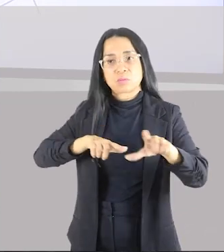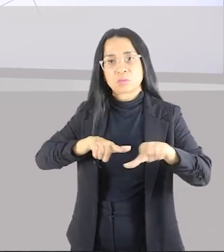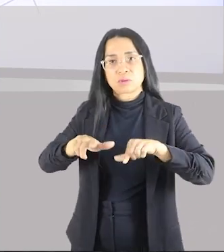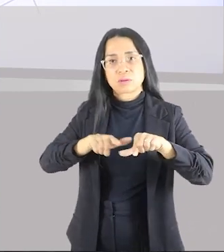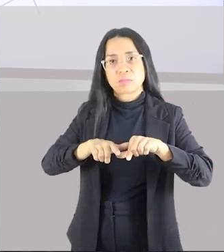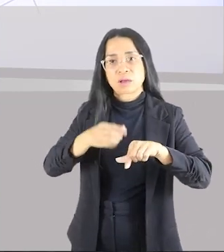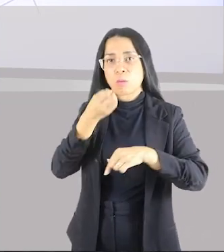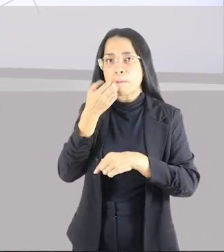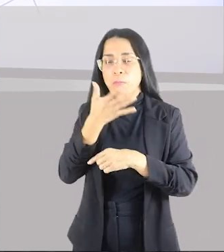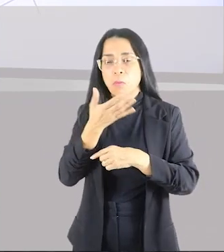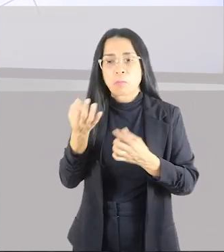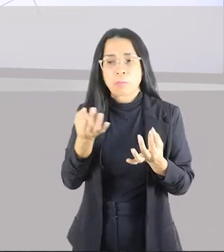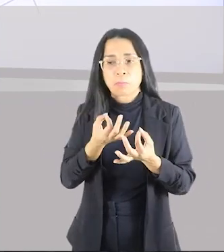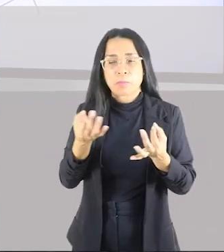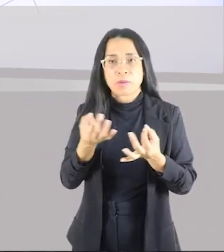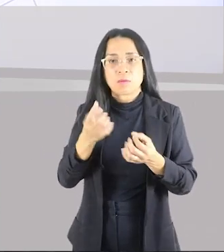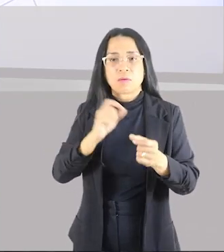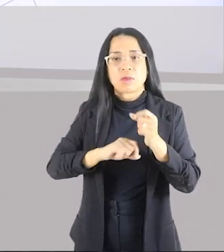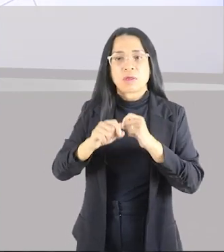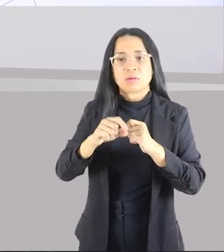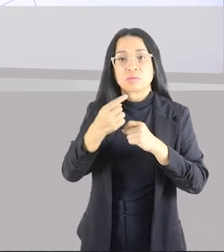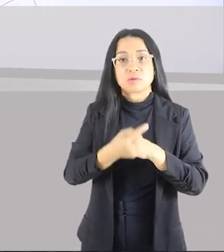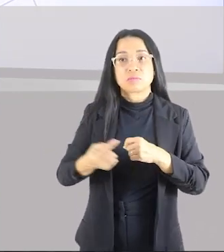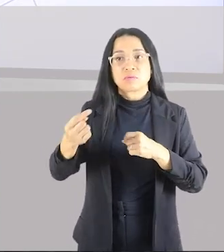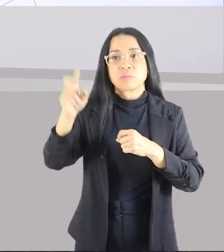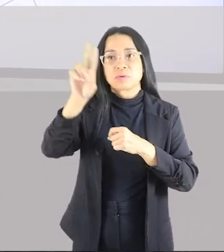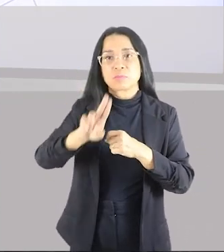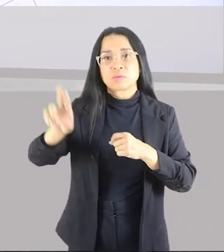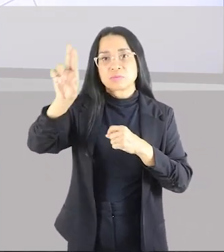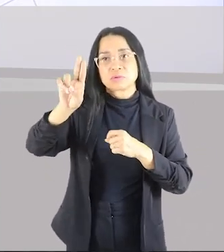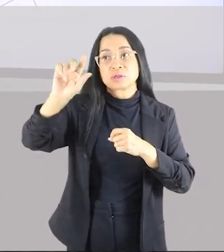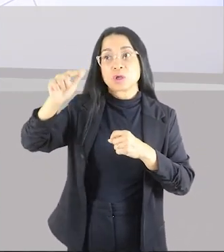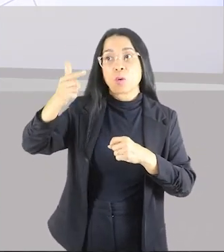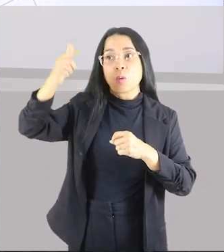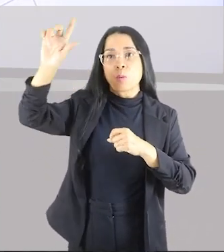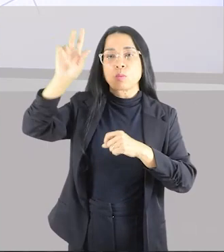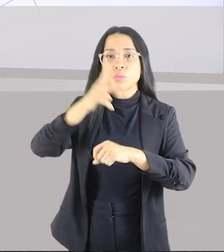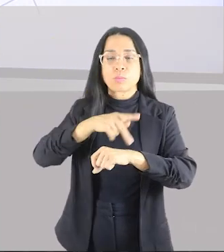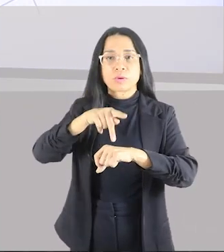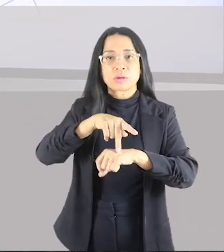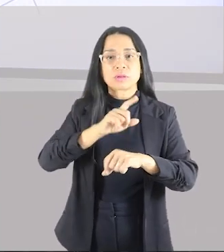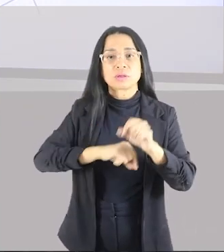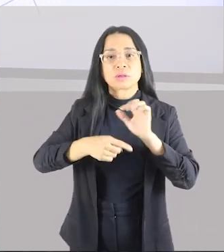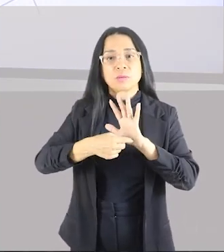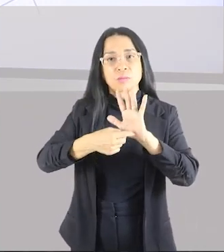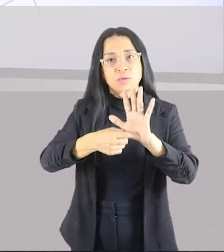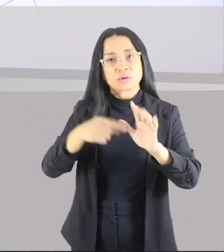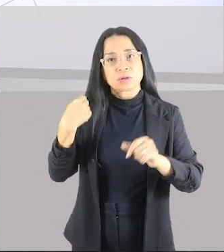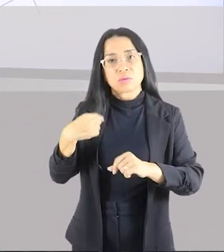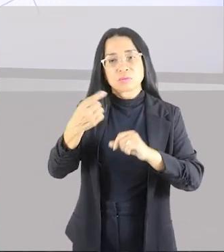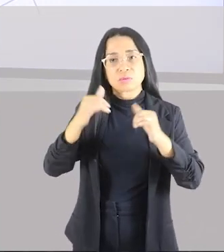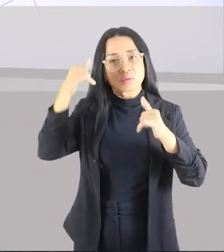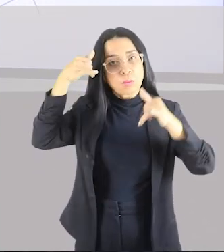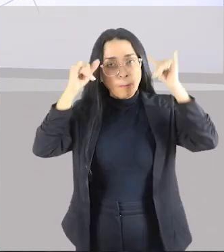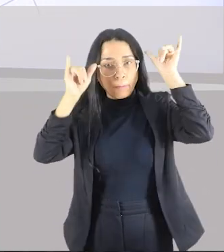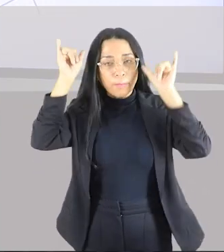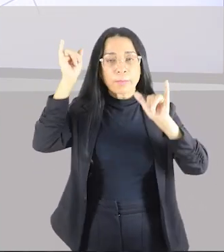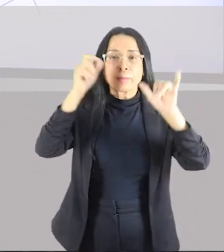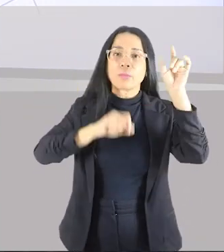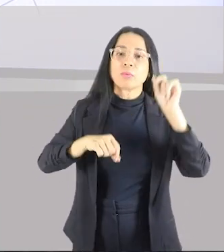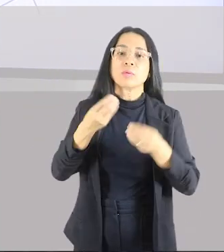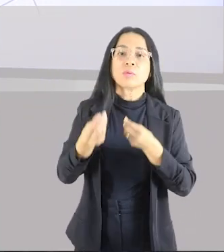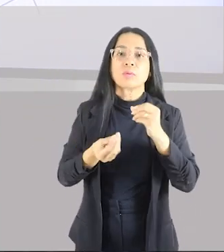de um maranhense, que foi para uma universidade fora do país mostrar o nosso Bumba Meu Boi como um símbolo de